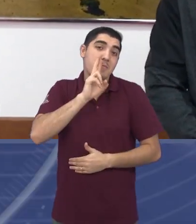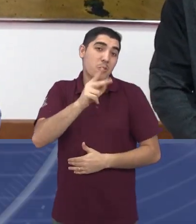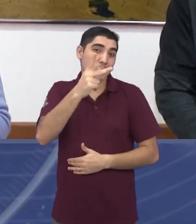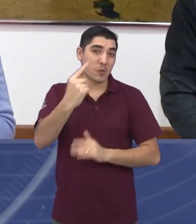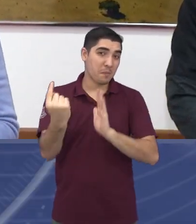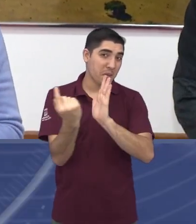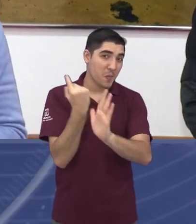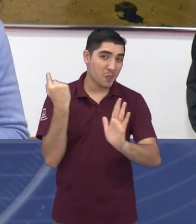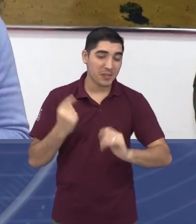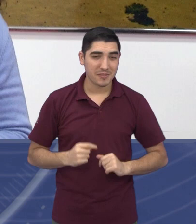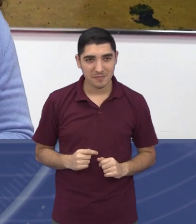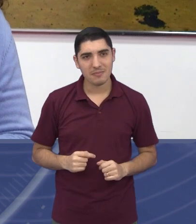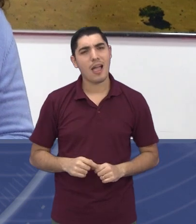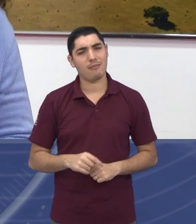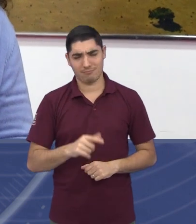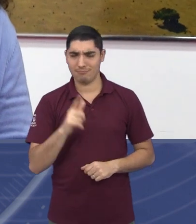questão.